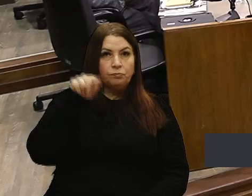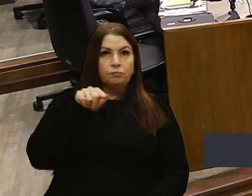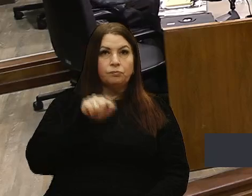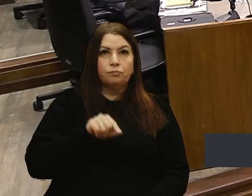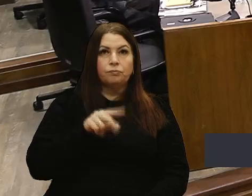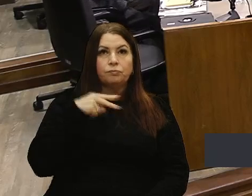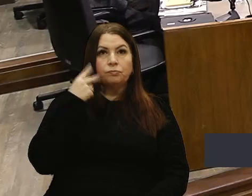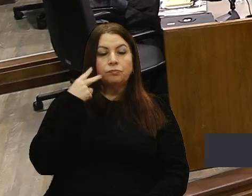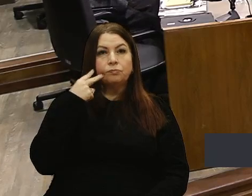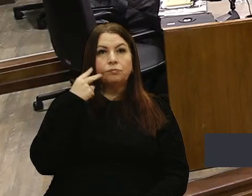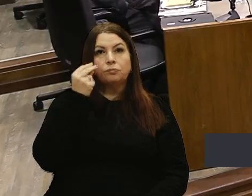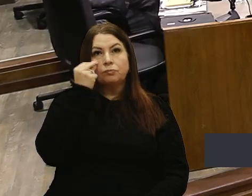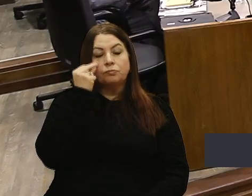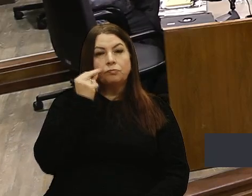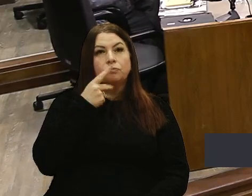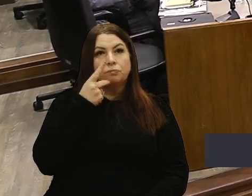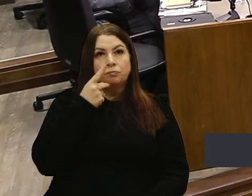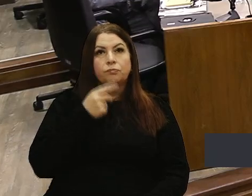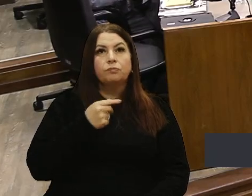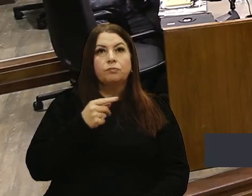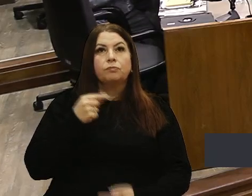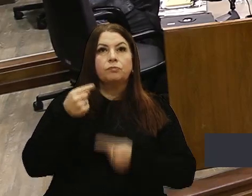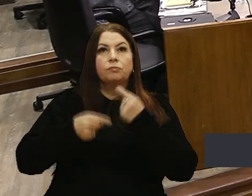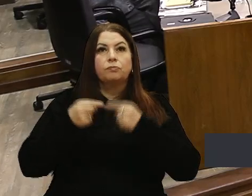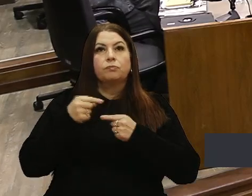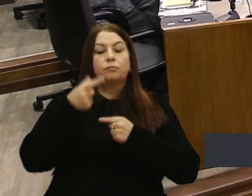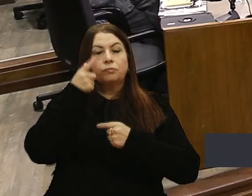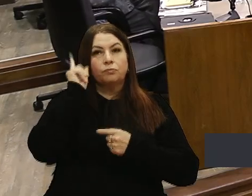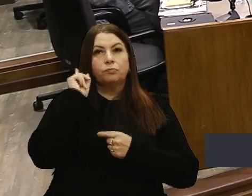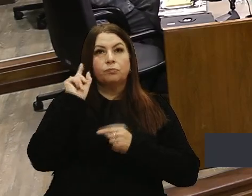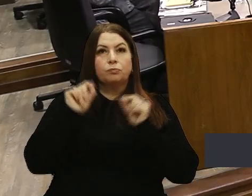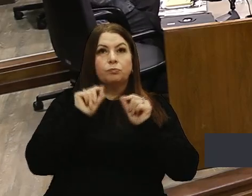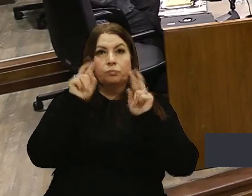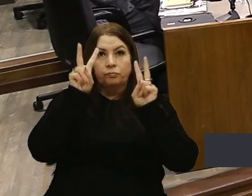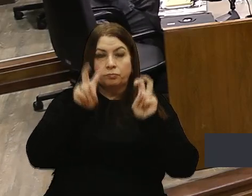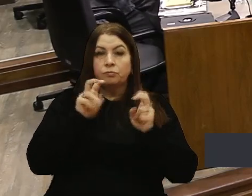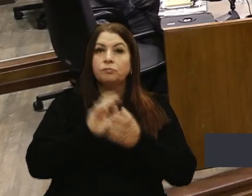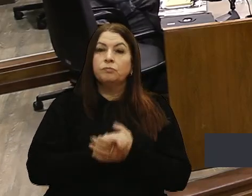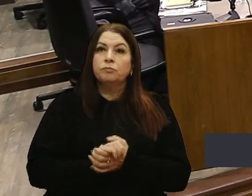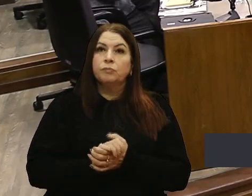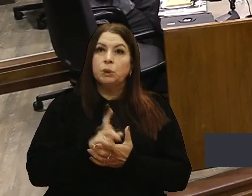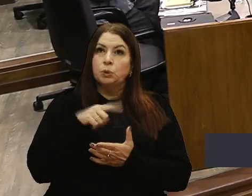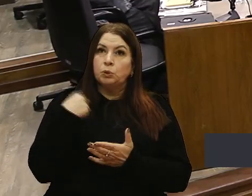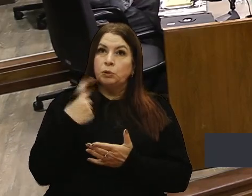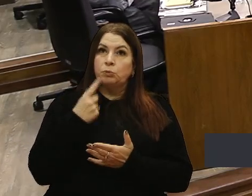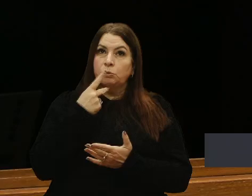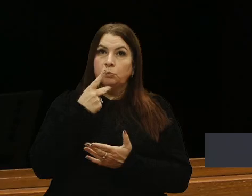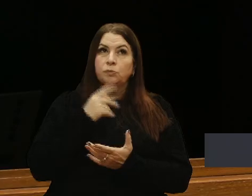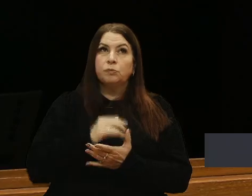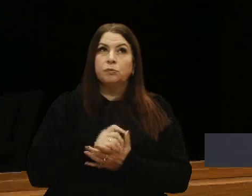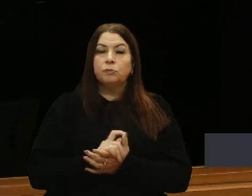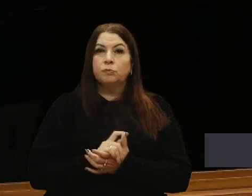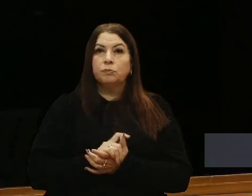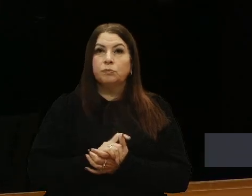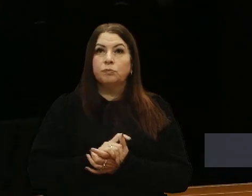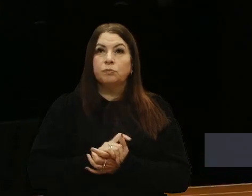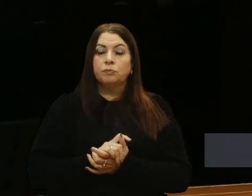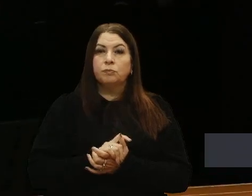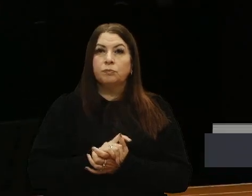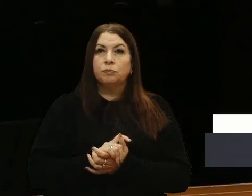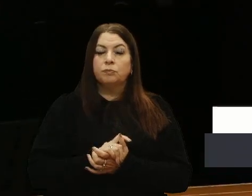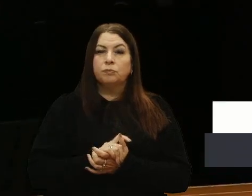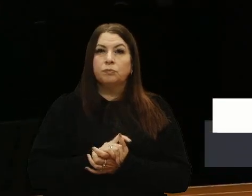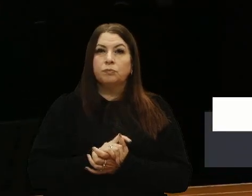que o vereador Cláudio Libardi trouxe na discussão de ontem sobre esse tema. Nós estamos falando de